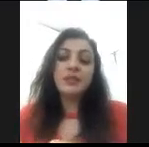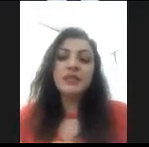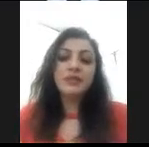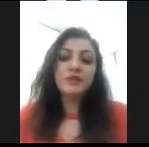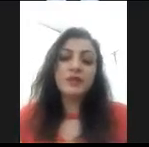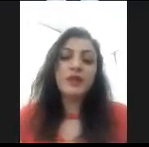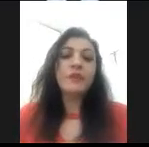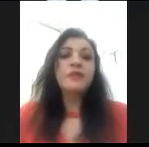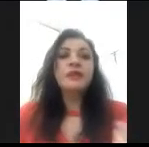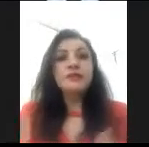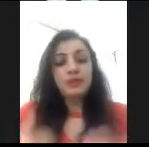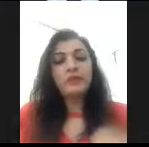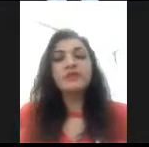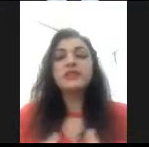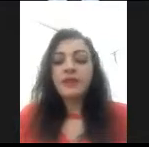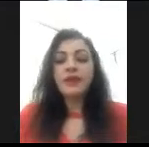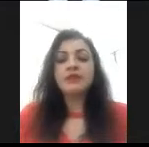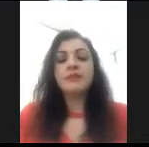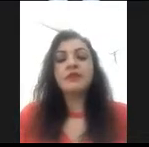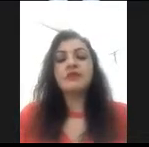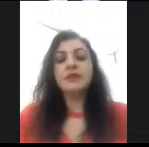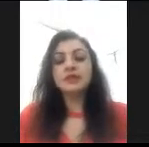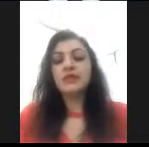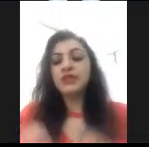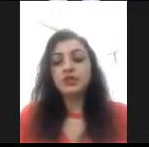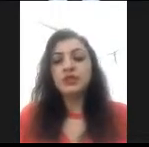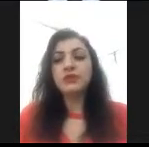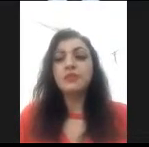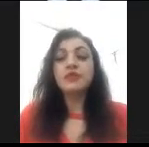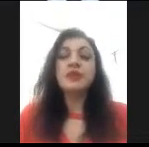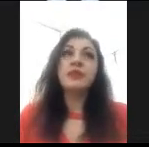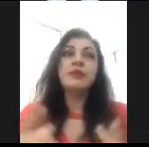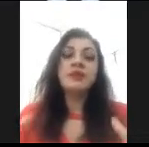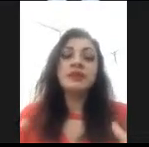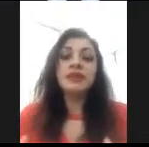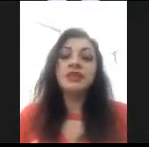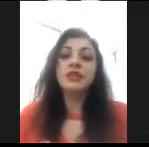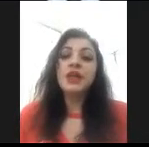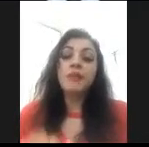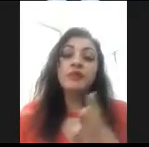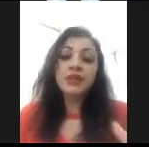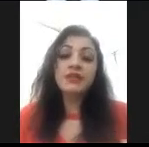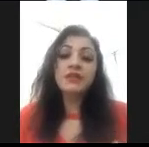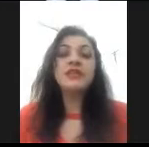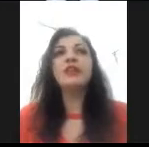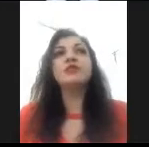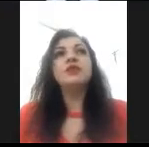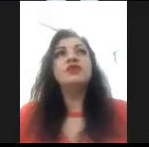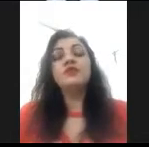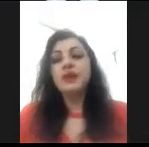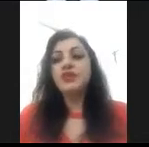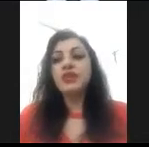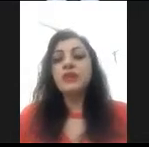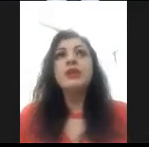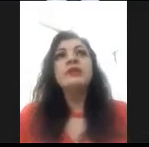deixar, então, uma mensagem final, dizendo para vocês virem participar da subseção, a gente continua à disposição, e a minha mensagem, aproveitando esse ensejo